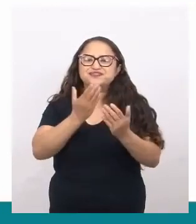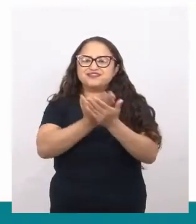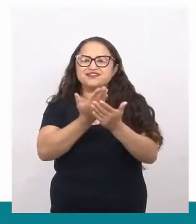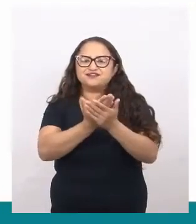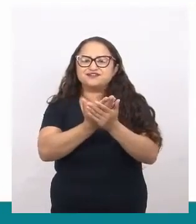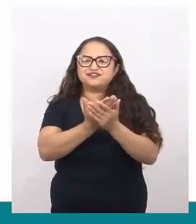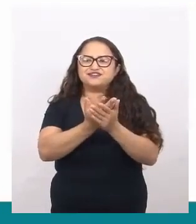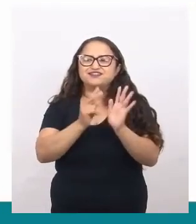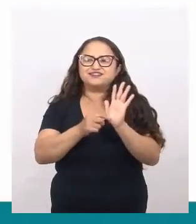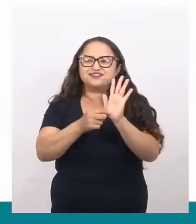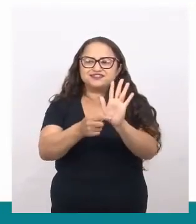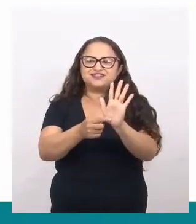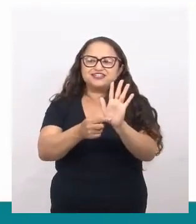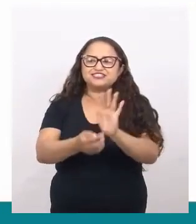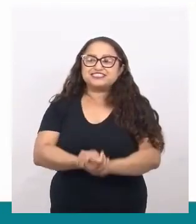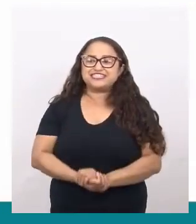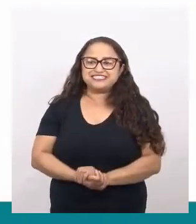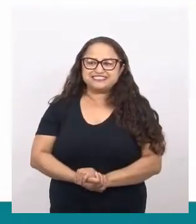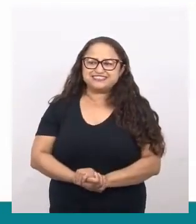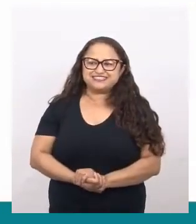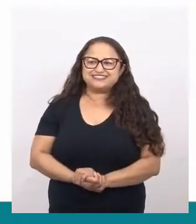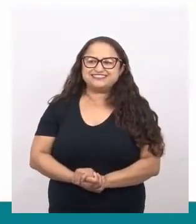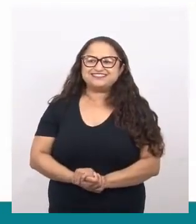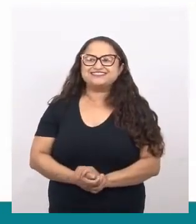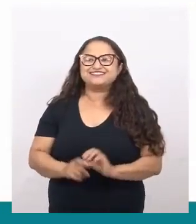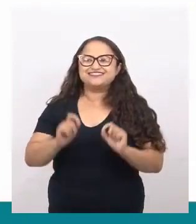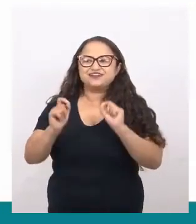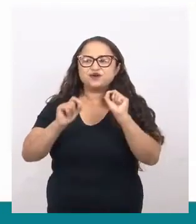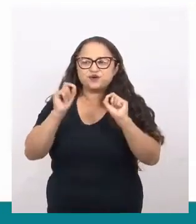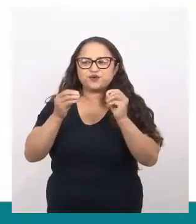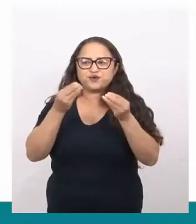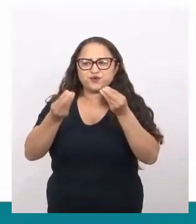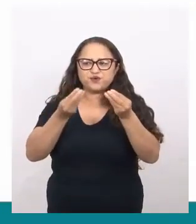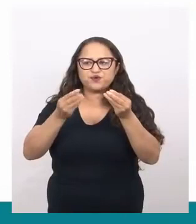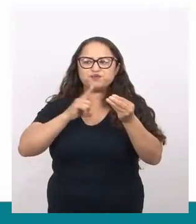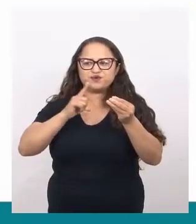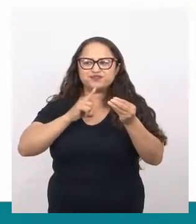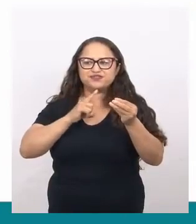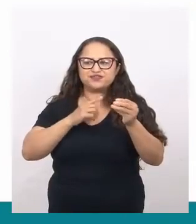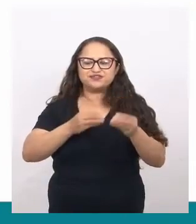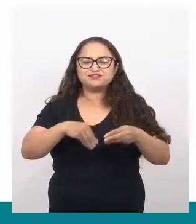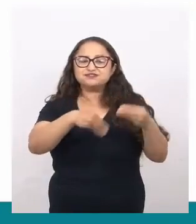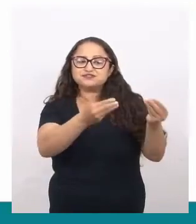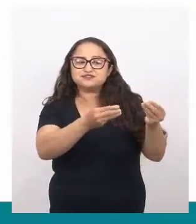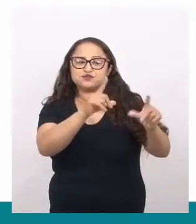confirma o interesse e ele pode, durante o período de manifestação de interesse estiver aberto, ele